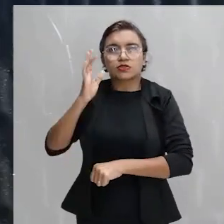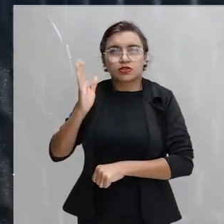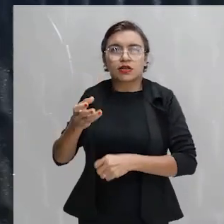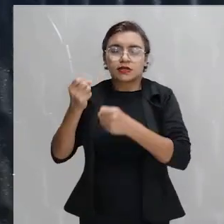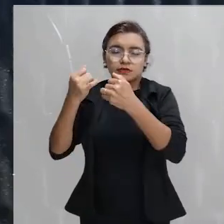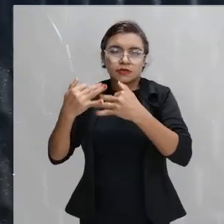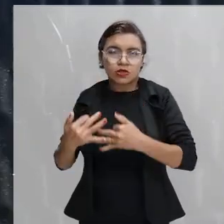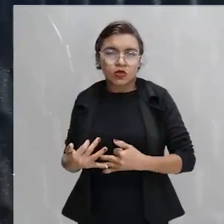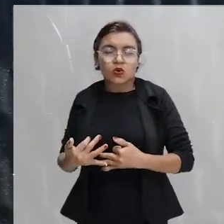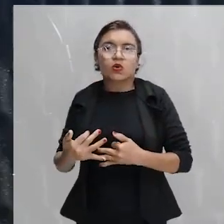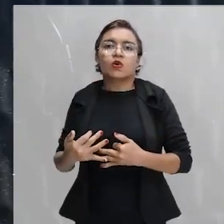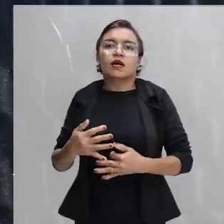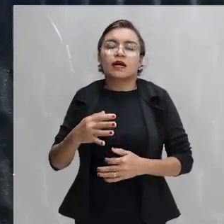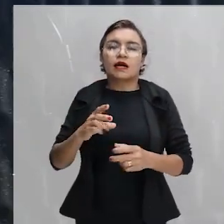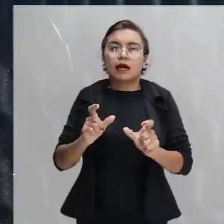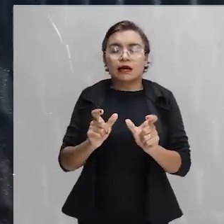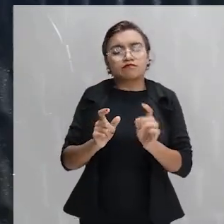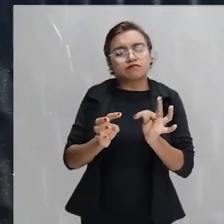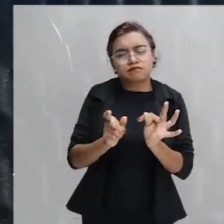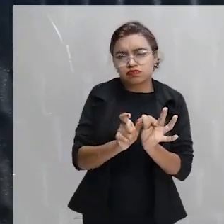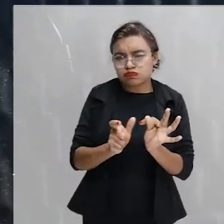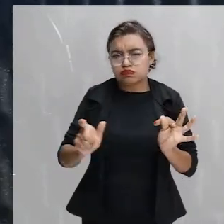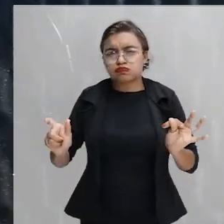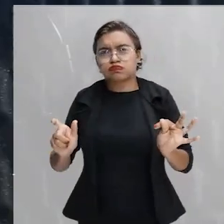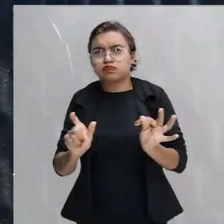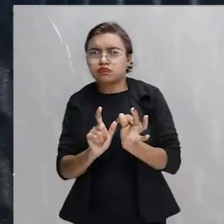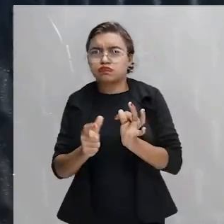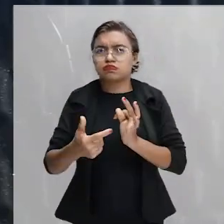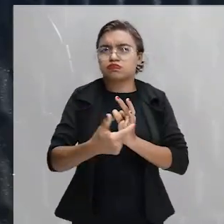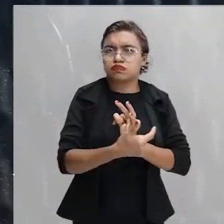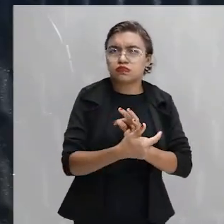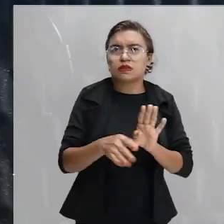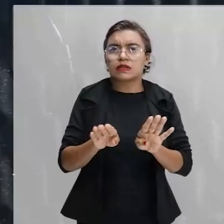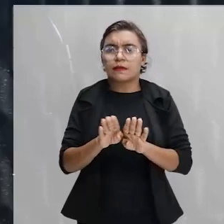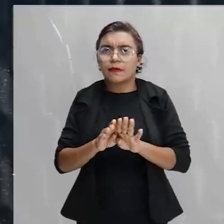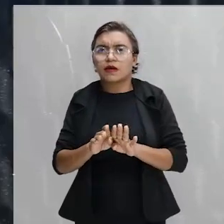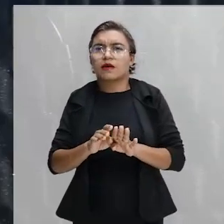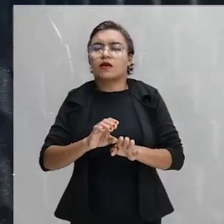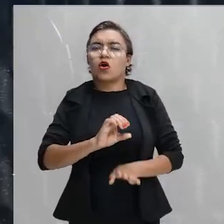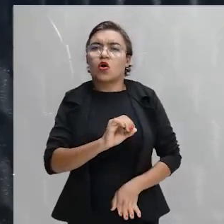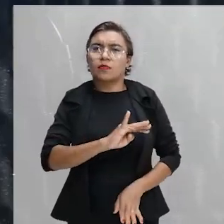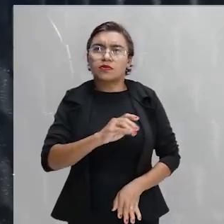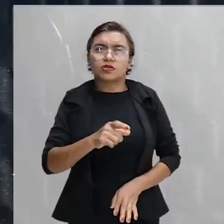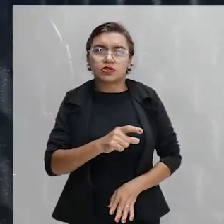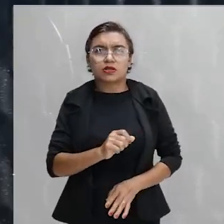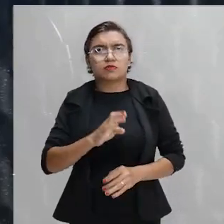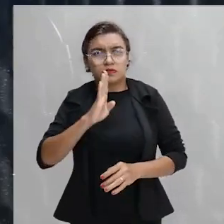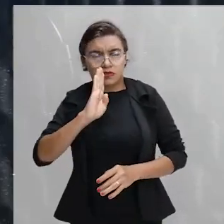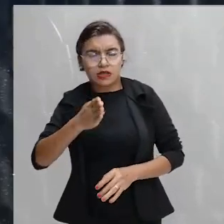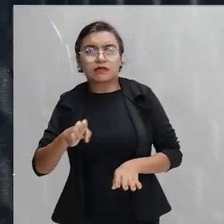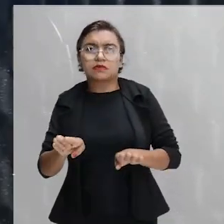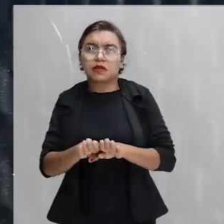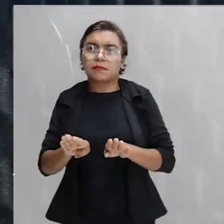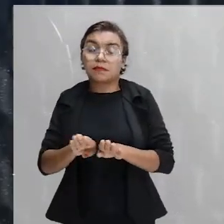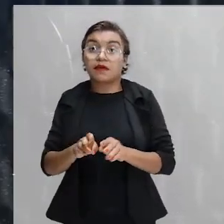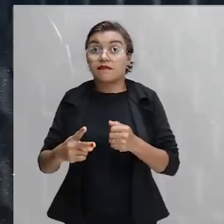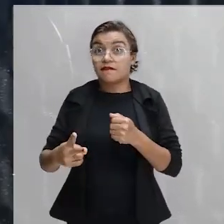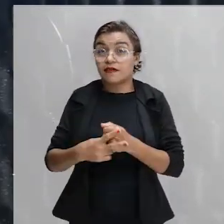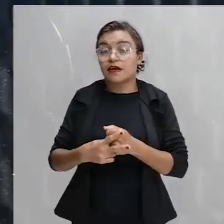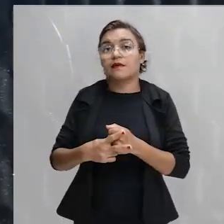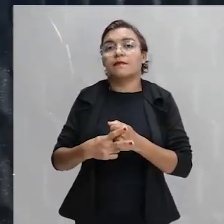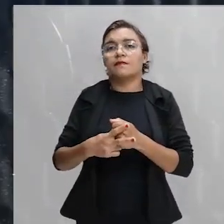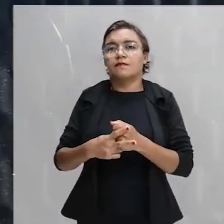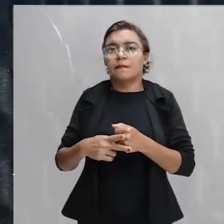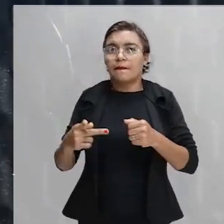de transitividade verbal, objeto direto, objeto indireto, verbo de ligação, predicativo do sujeito. E agora a gente está falando aqui, nós estamos falando